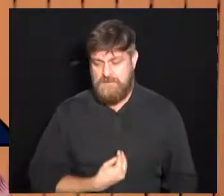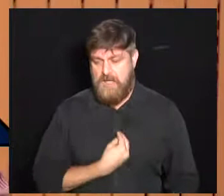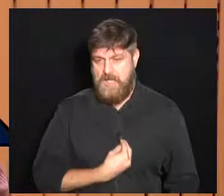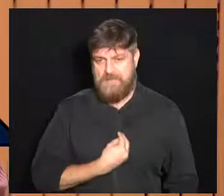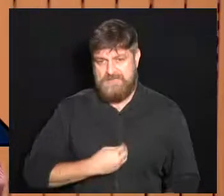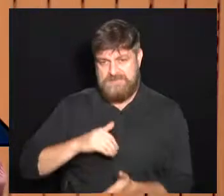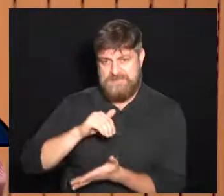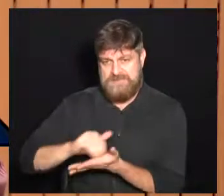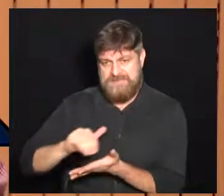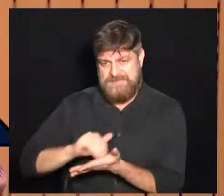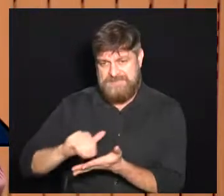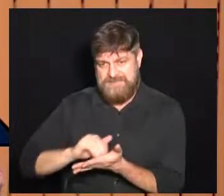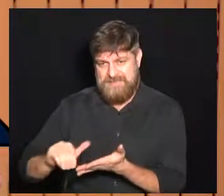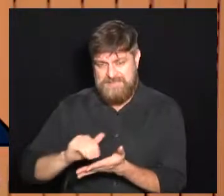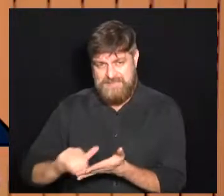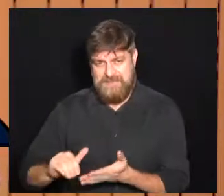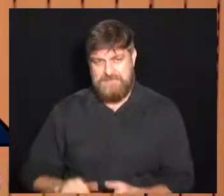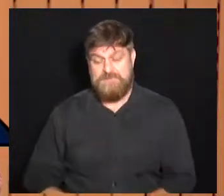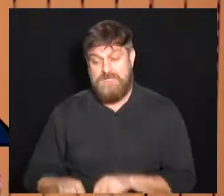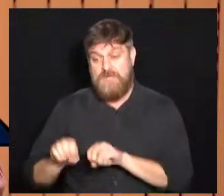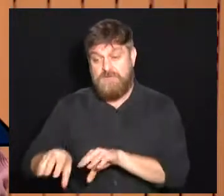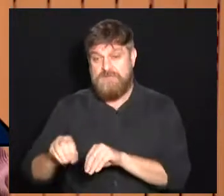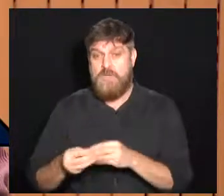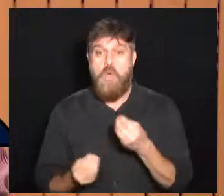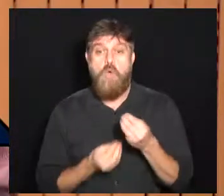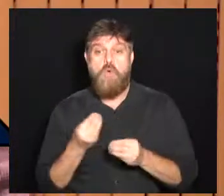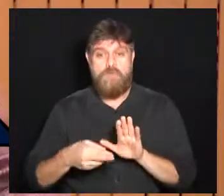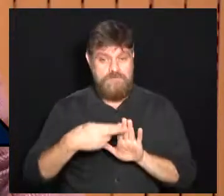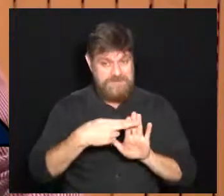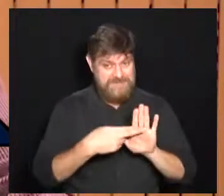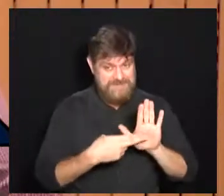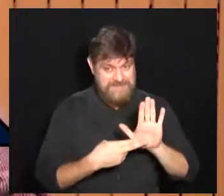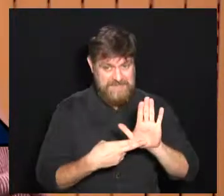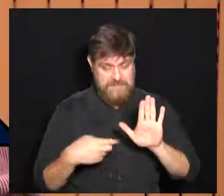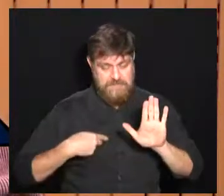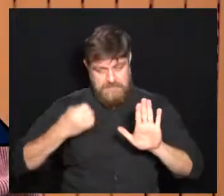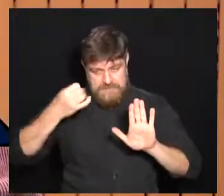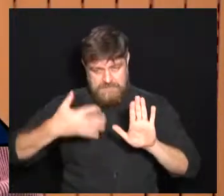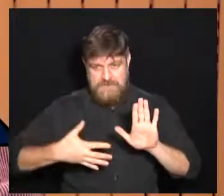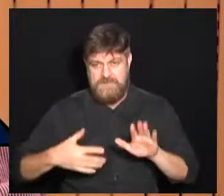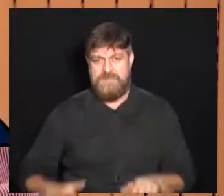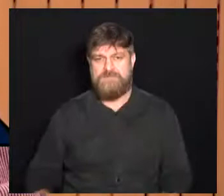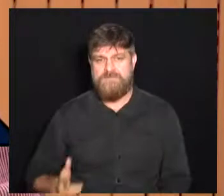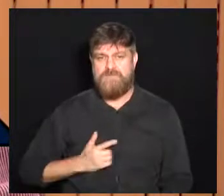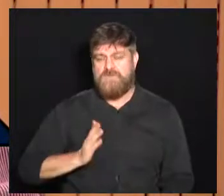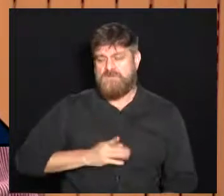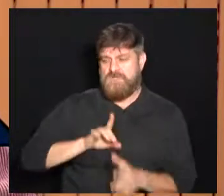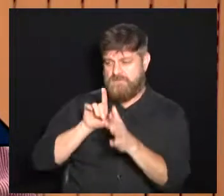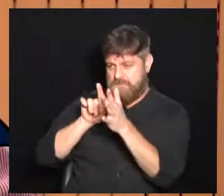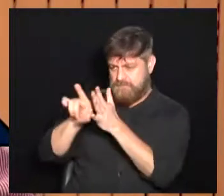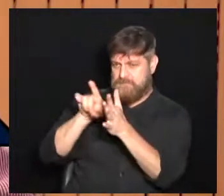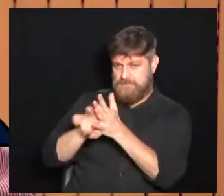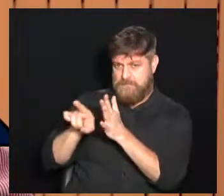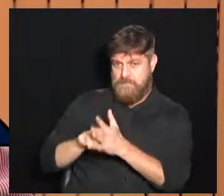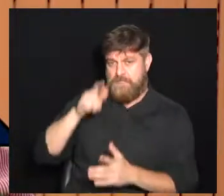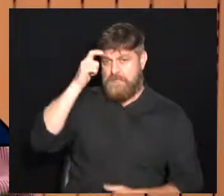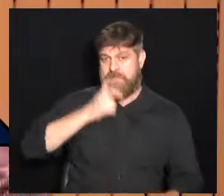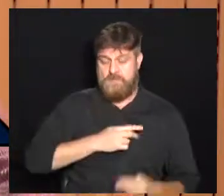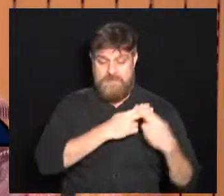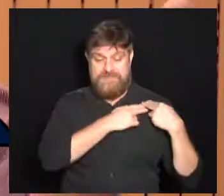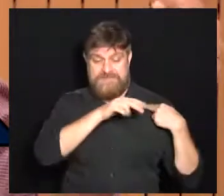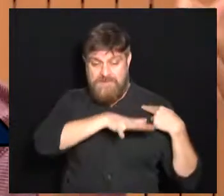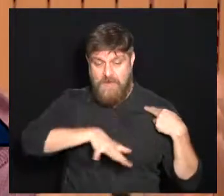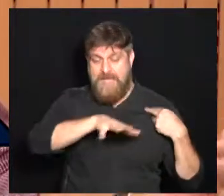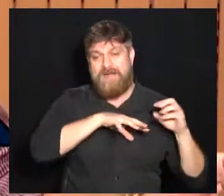secretária. Então, como que nós vamos proceder? Eu aqui já farei alguns questionamentos como presidente da Comissão de